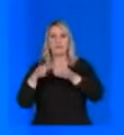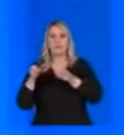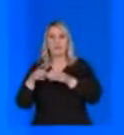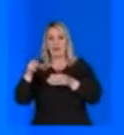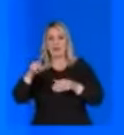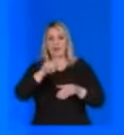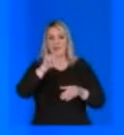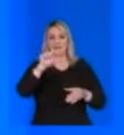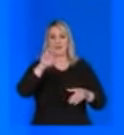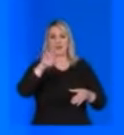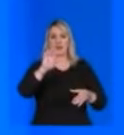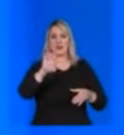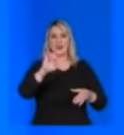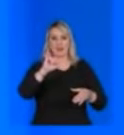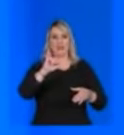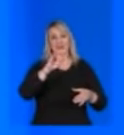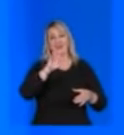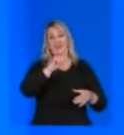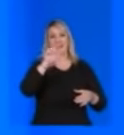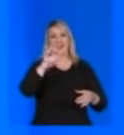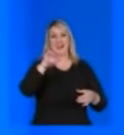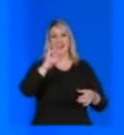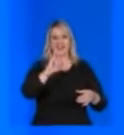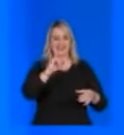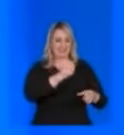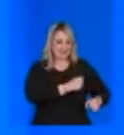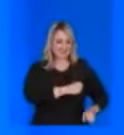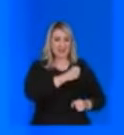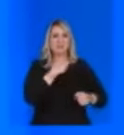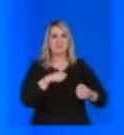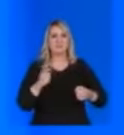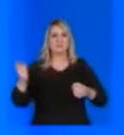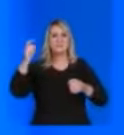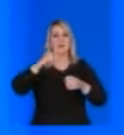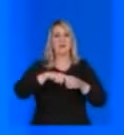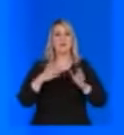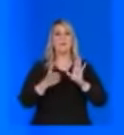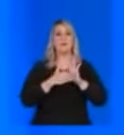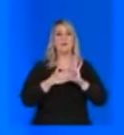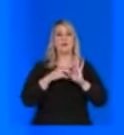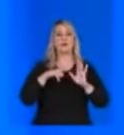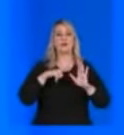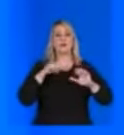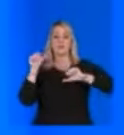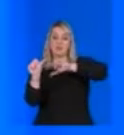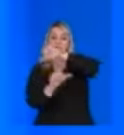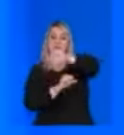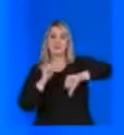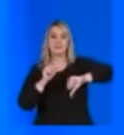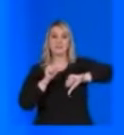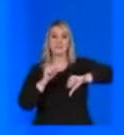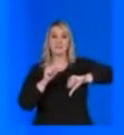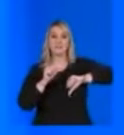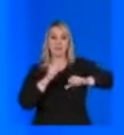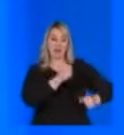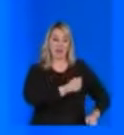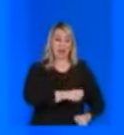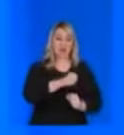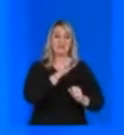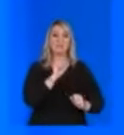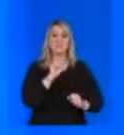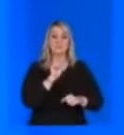garis comunitários precisam voltar outra proposta que eu tenho é transformar os nossos garis da conurb em